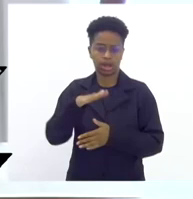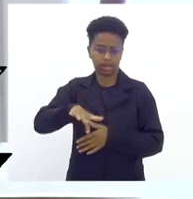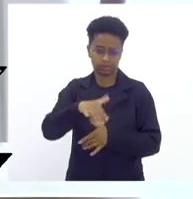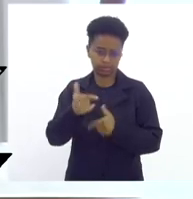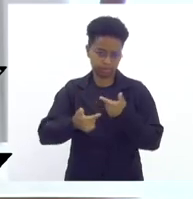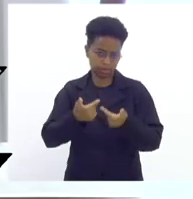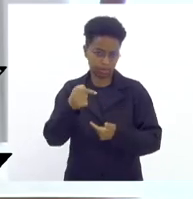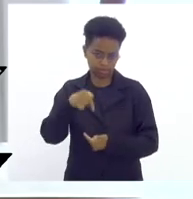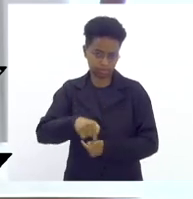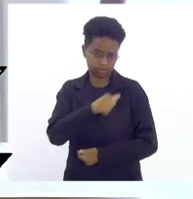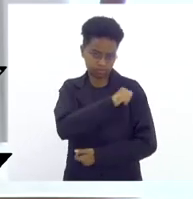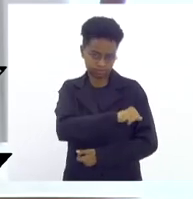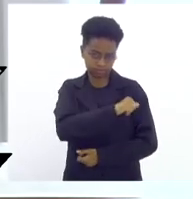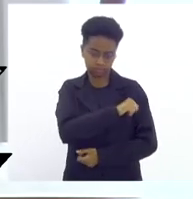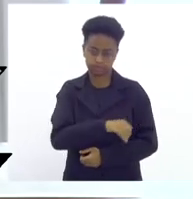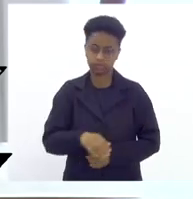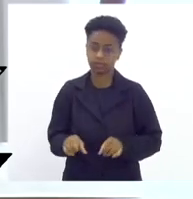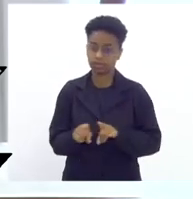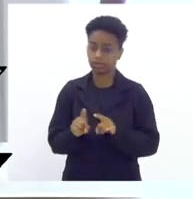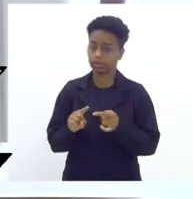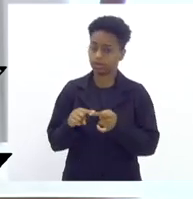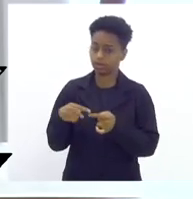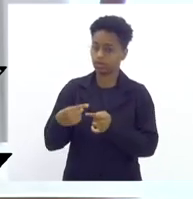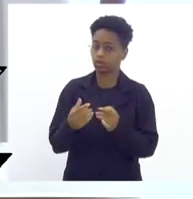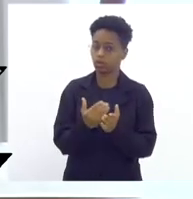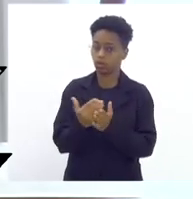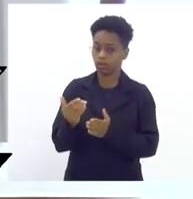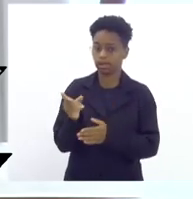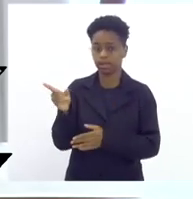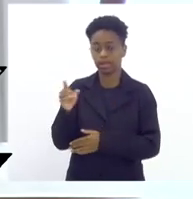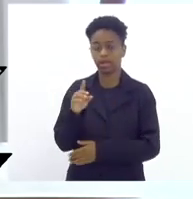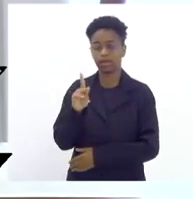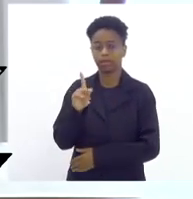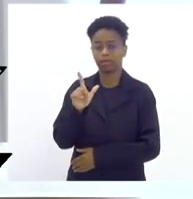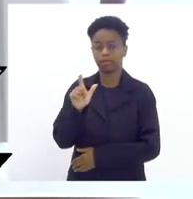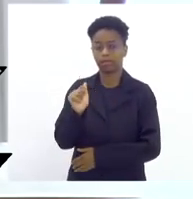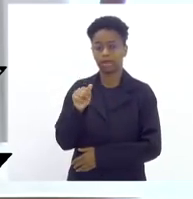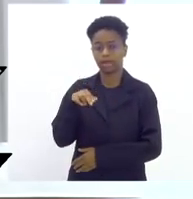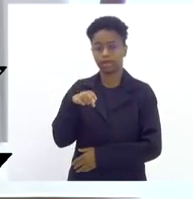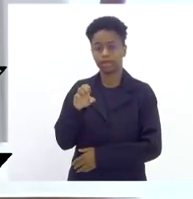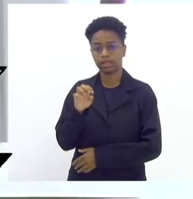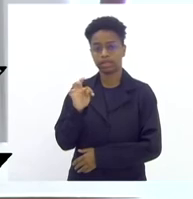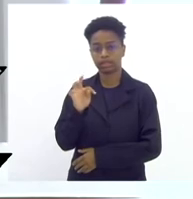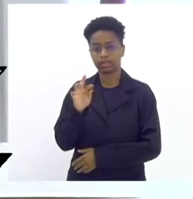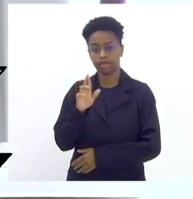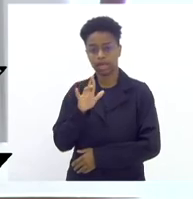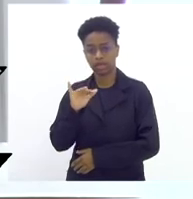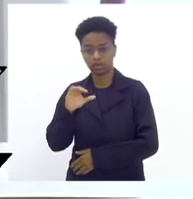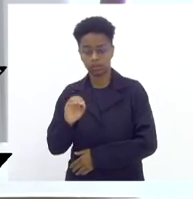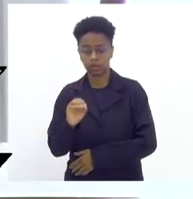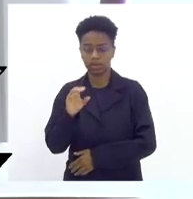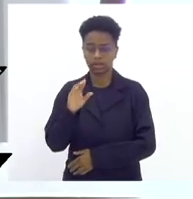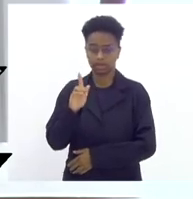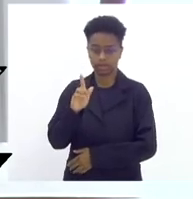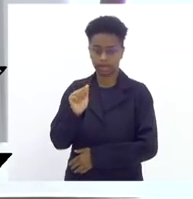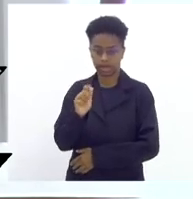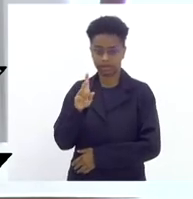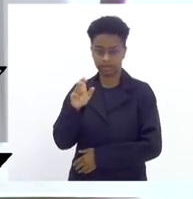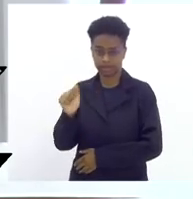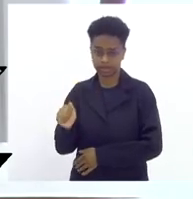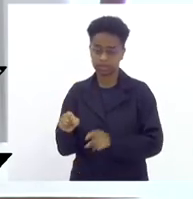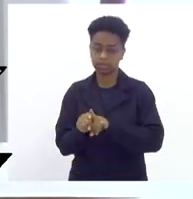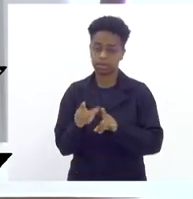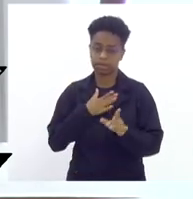aqui do Rio de Janeiro e daqui a pouco vai estar se iniciando lá no Planetário da Gávea e eu tenho que me ausentar daqui a pouco juntamente com a equipe que vem comigo